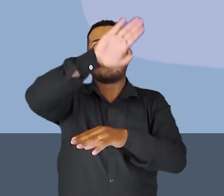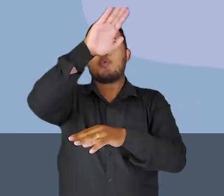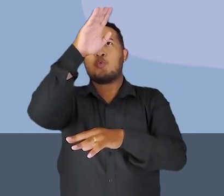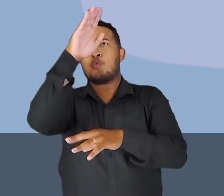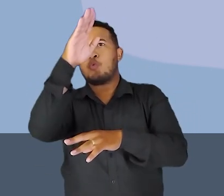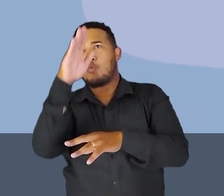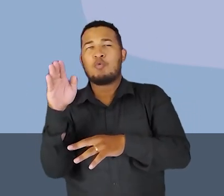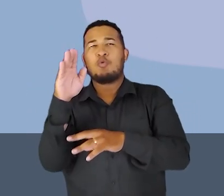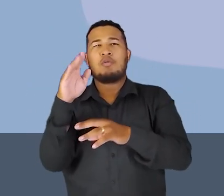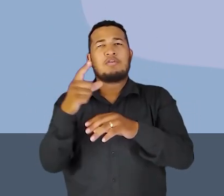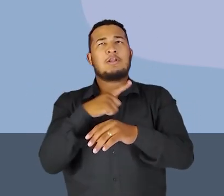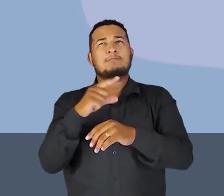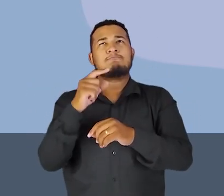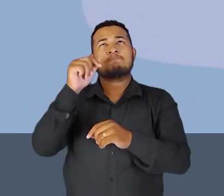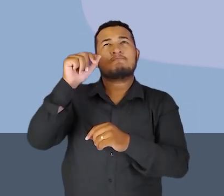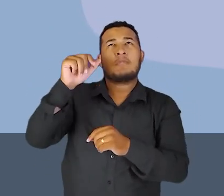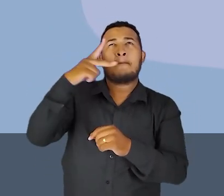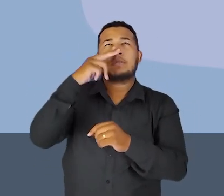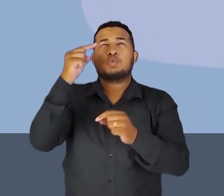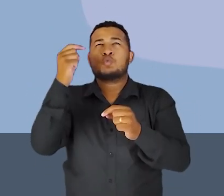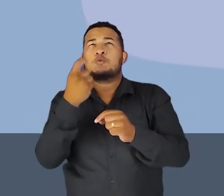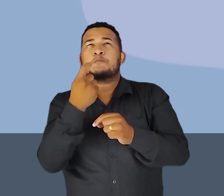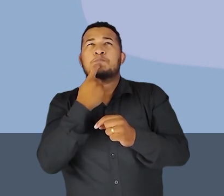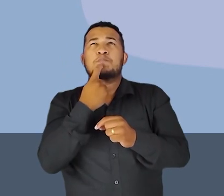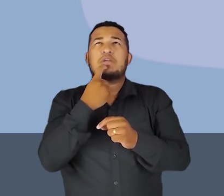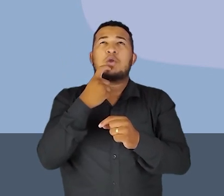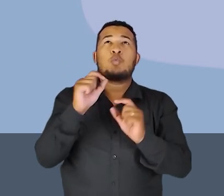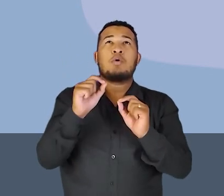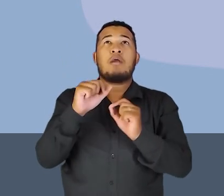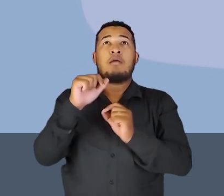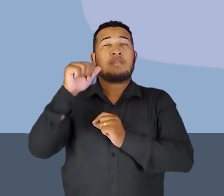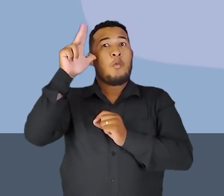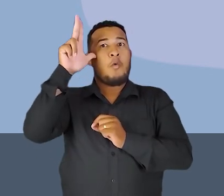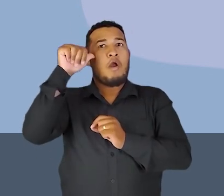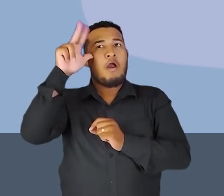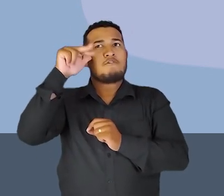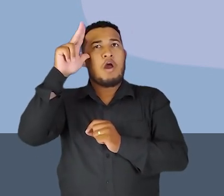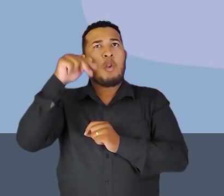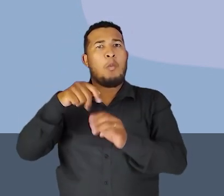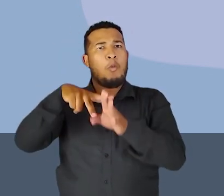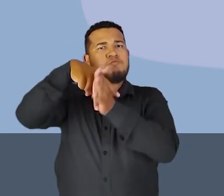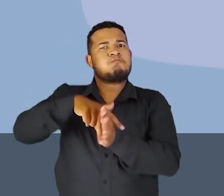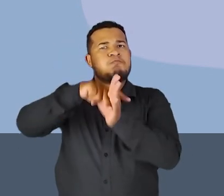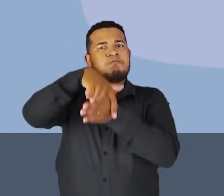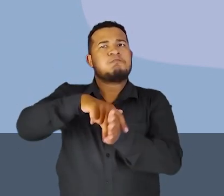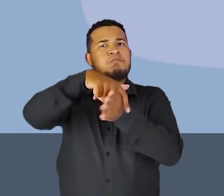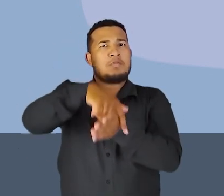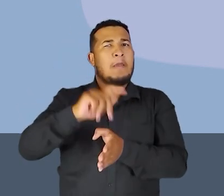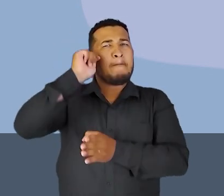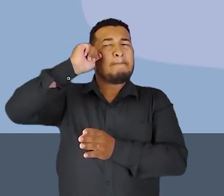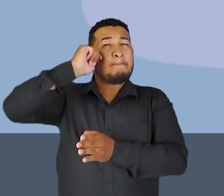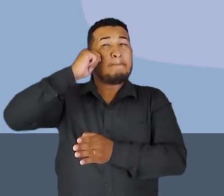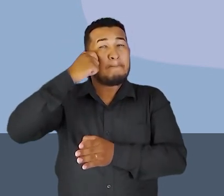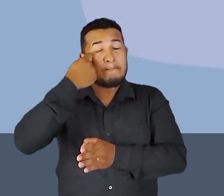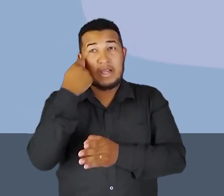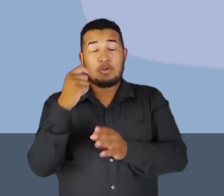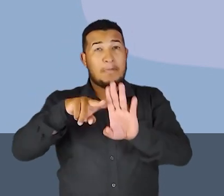contra o céu, passa de crinas ao vento um cavalo preto, de um preto